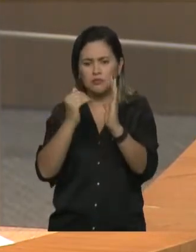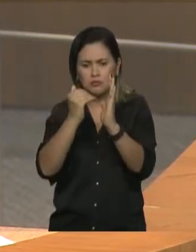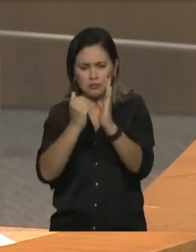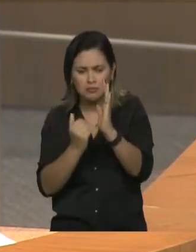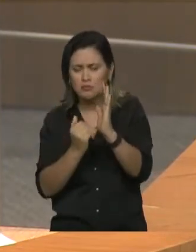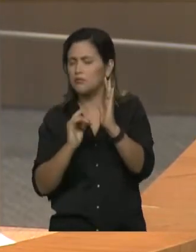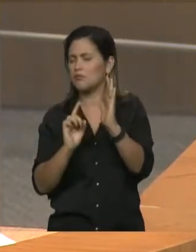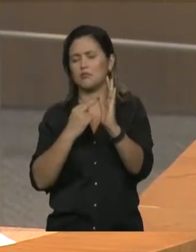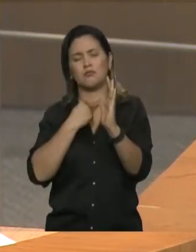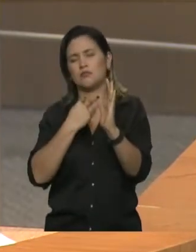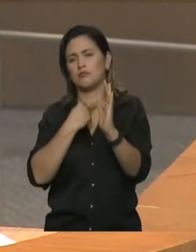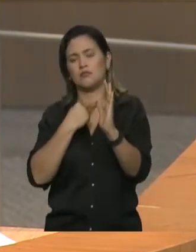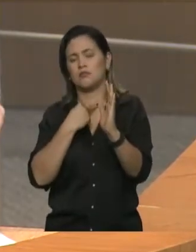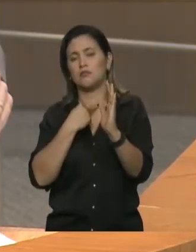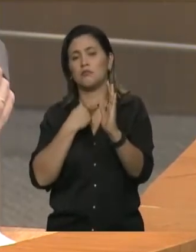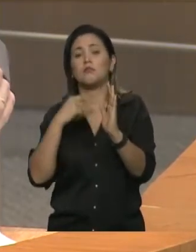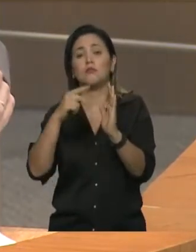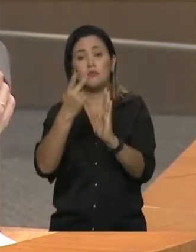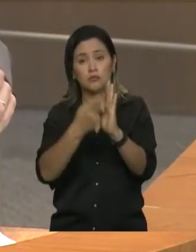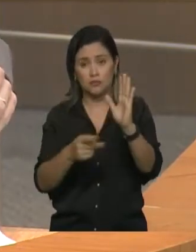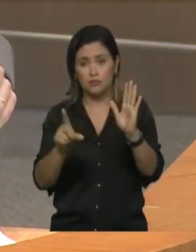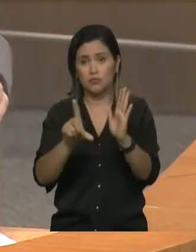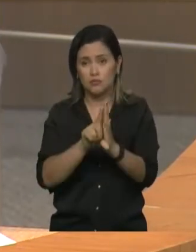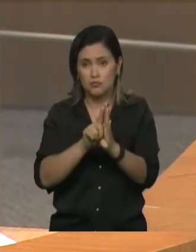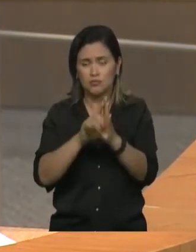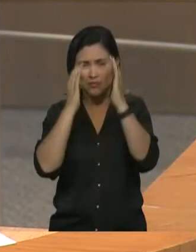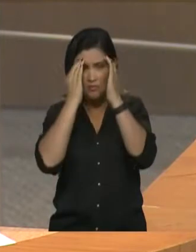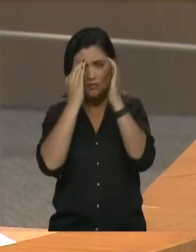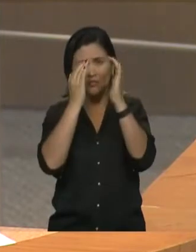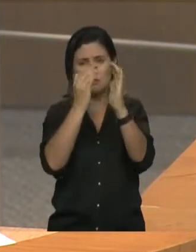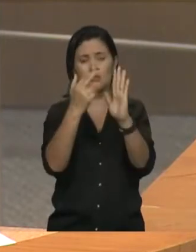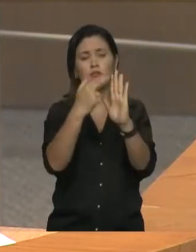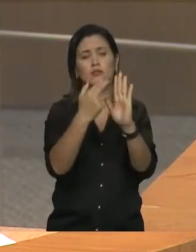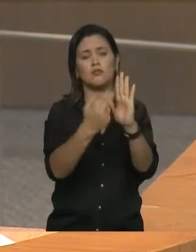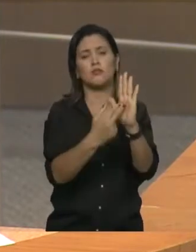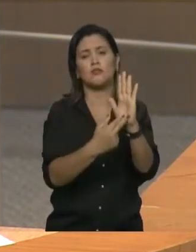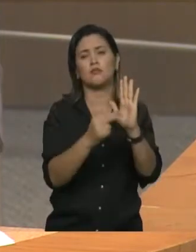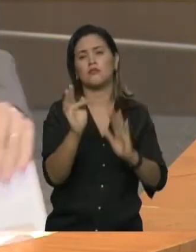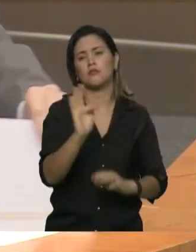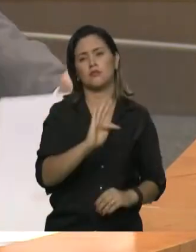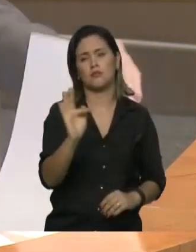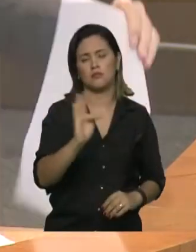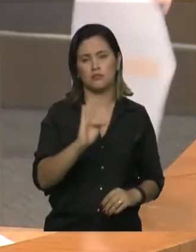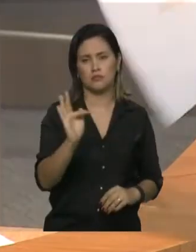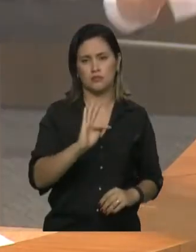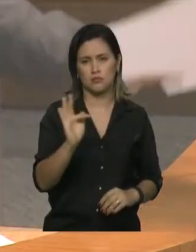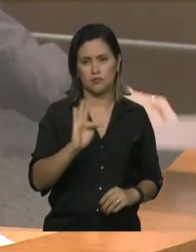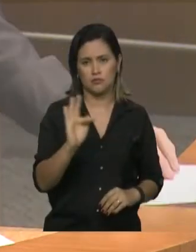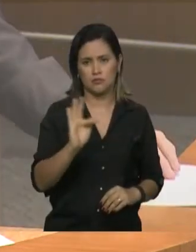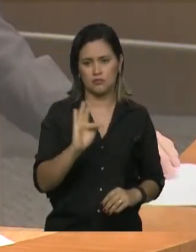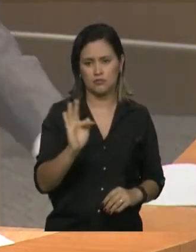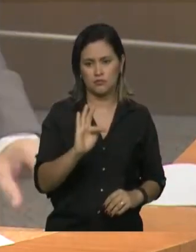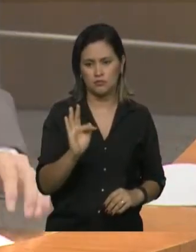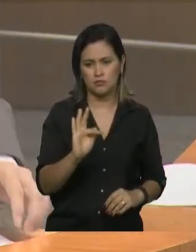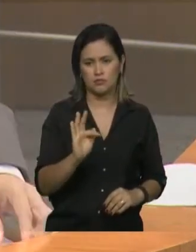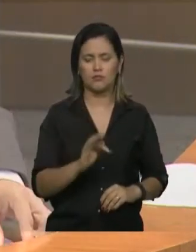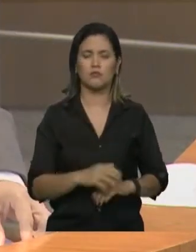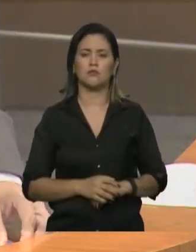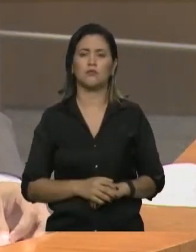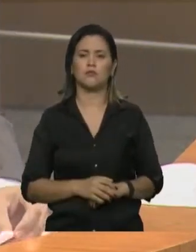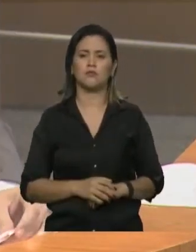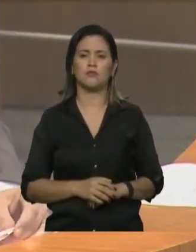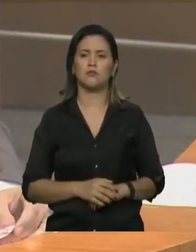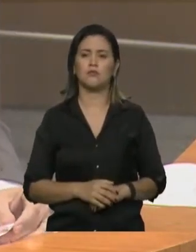adequar a norma federal. É basicamente isso. Isso traz aqui o cumprimento, a necessidade do cumprimento